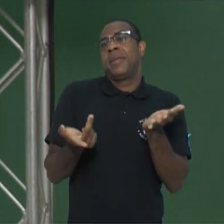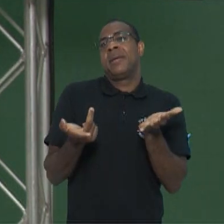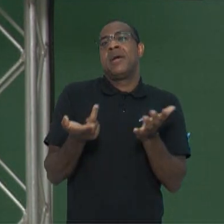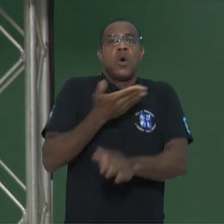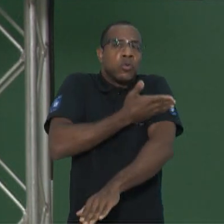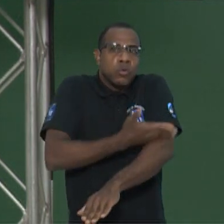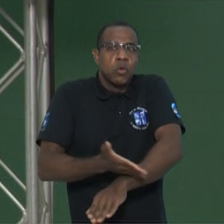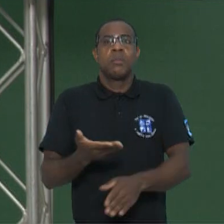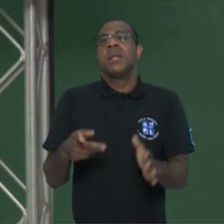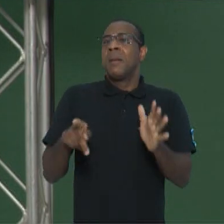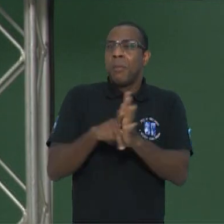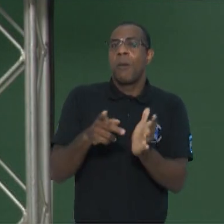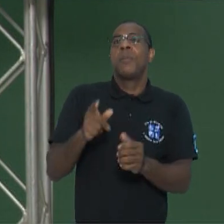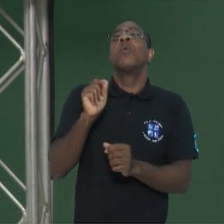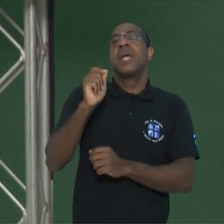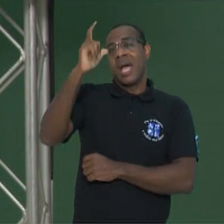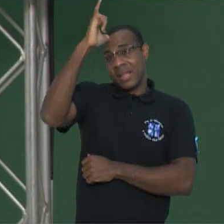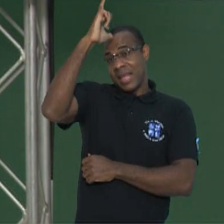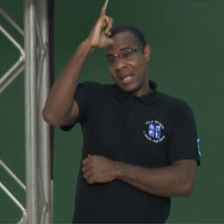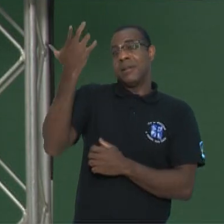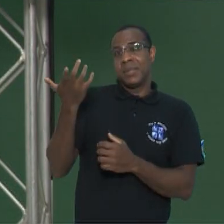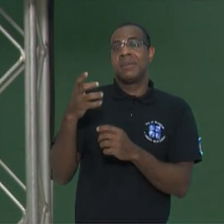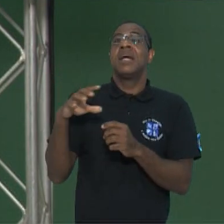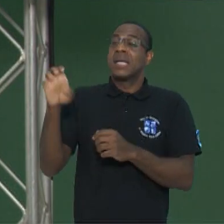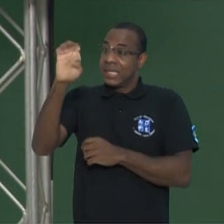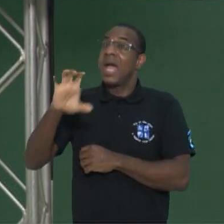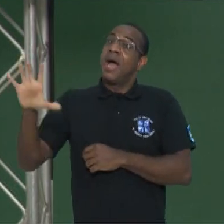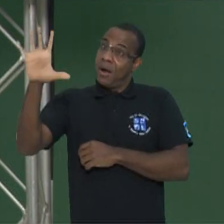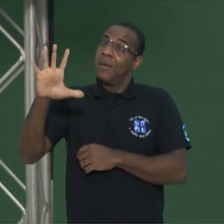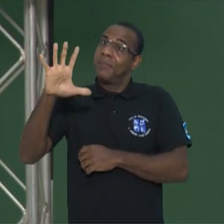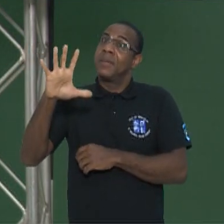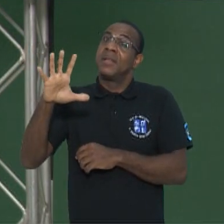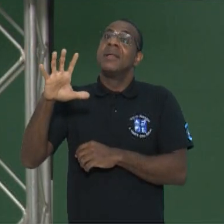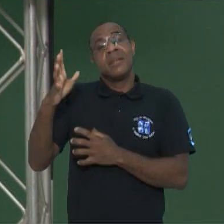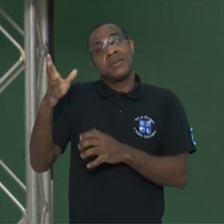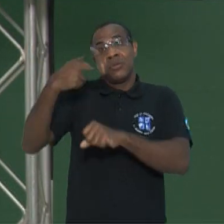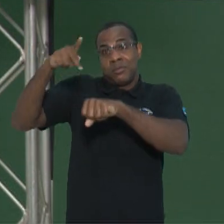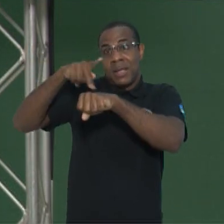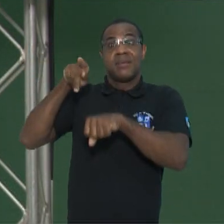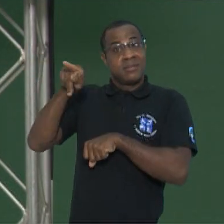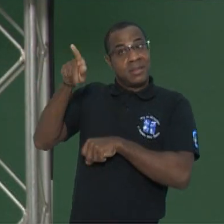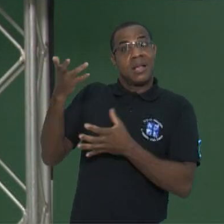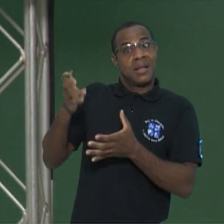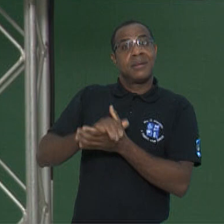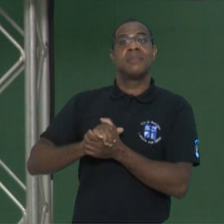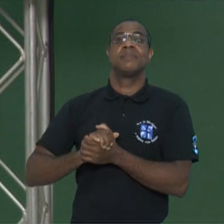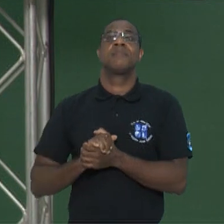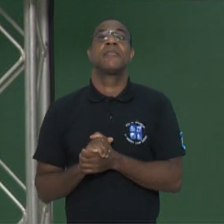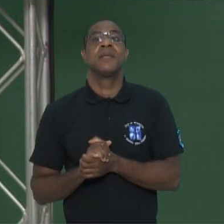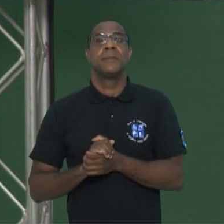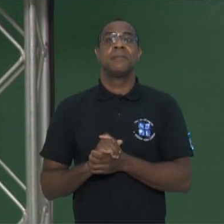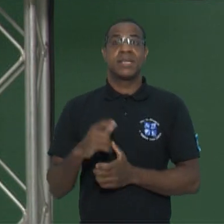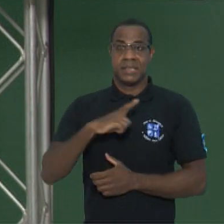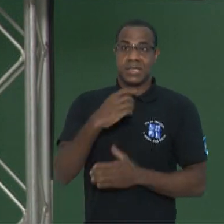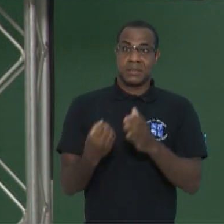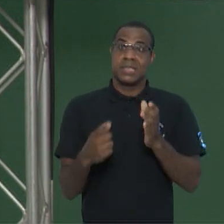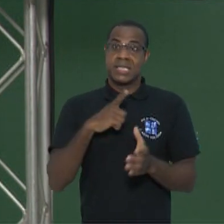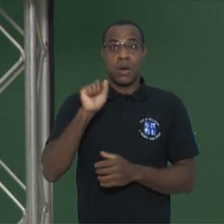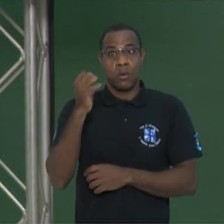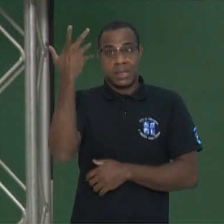Então, essa influência cultural da Europa, dos países da Europa pelo mundo, se reflete na nossa realidade,